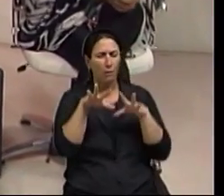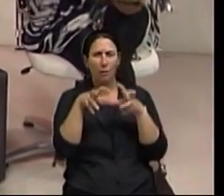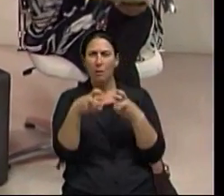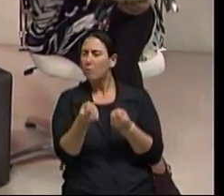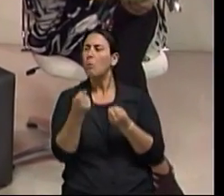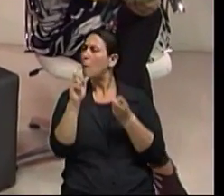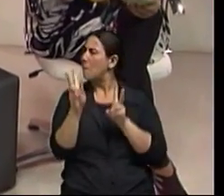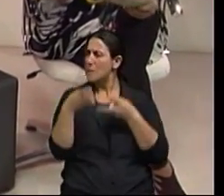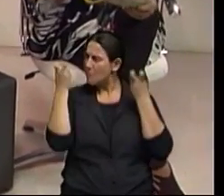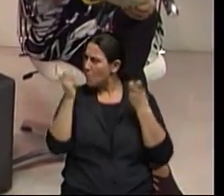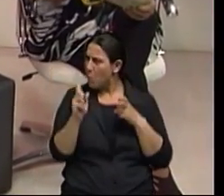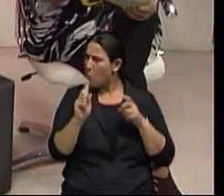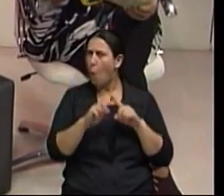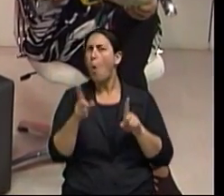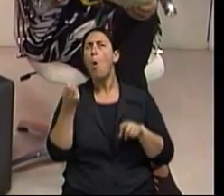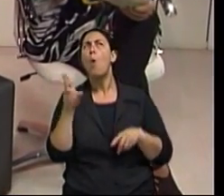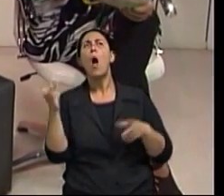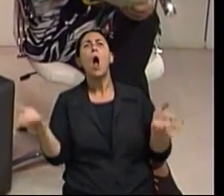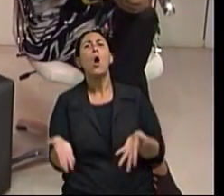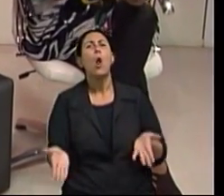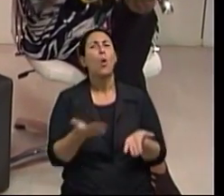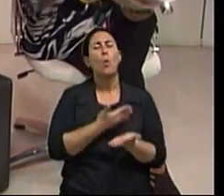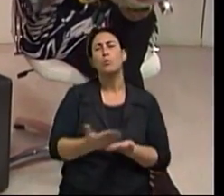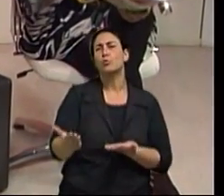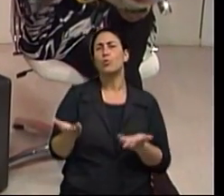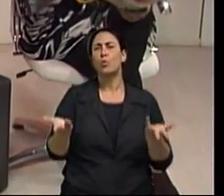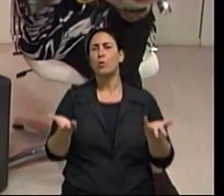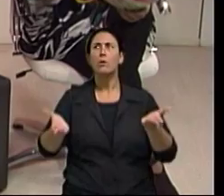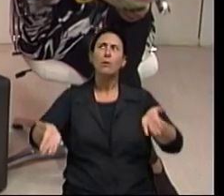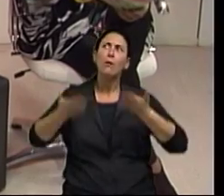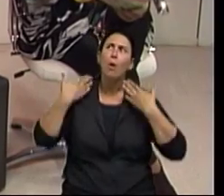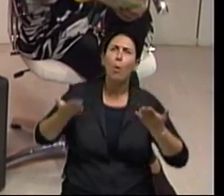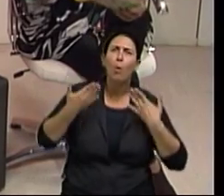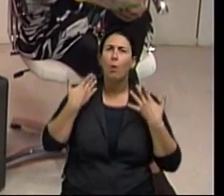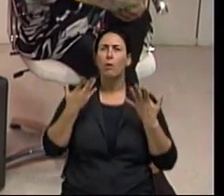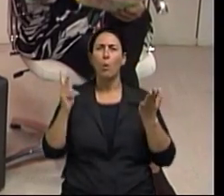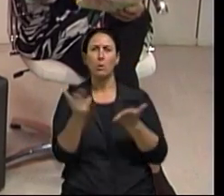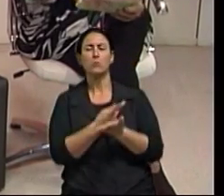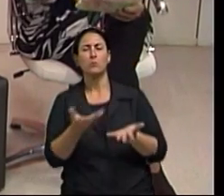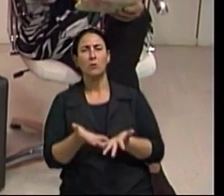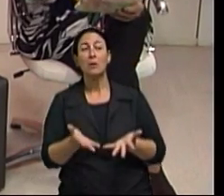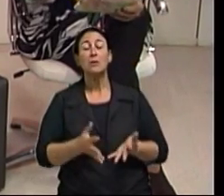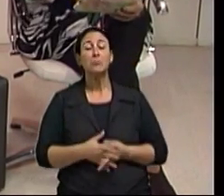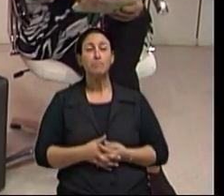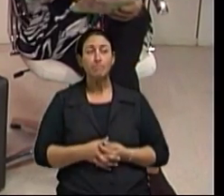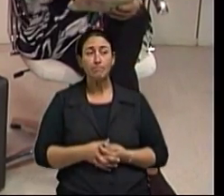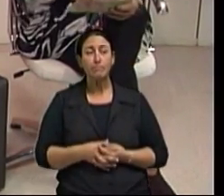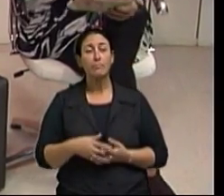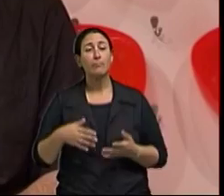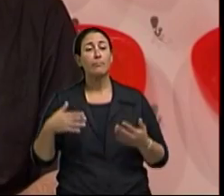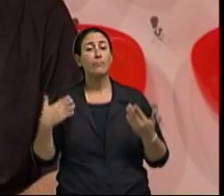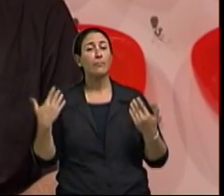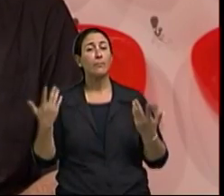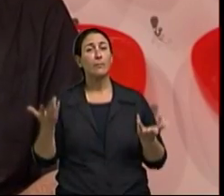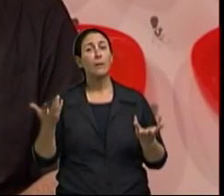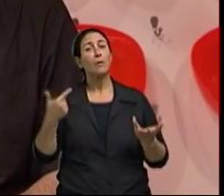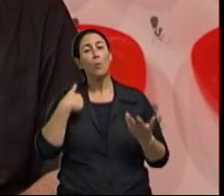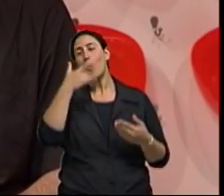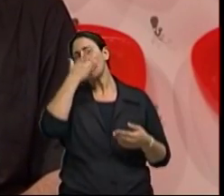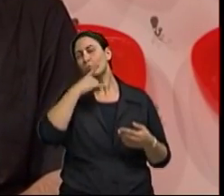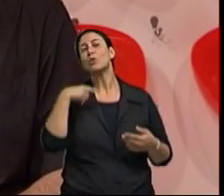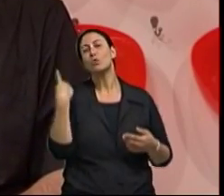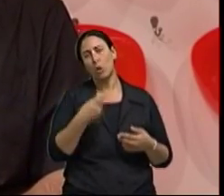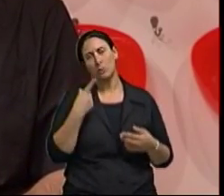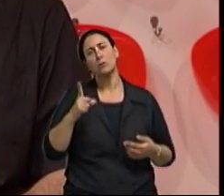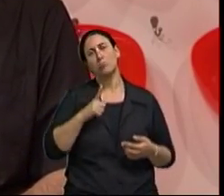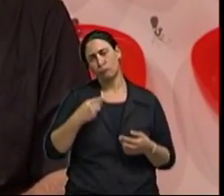antes ou agora é um fenômeno, como o calor que foi este ano? Eu acredito que a gente convive com a